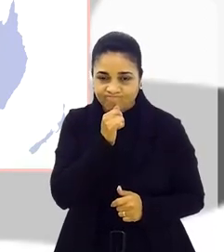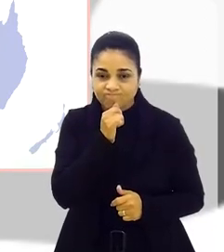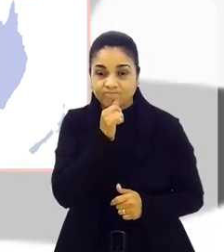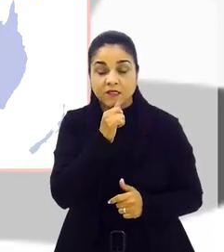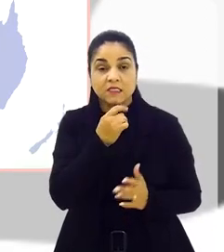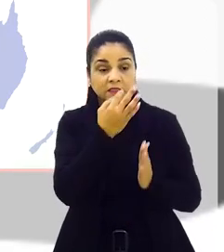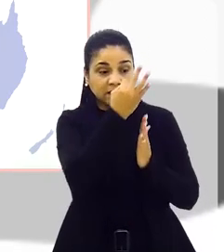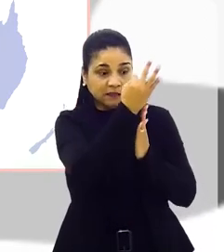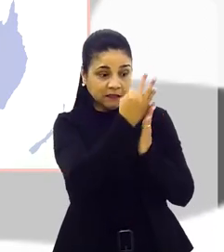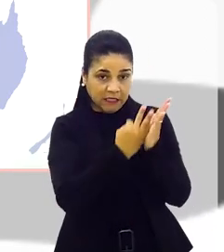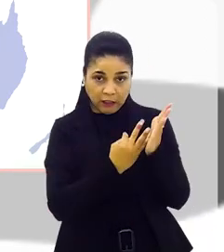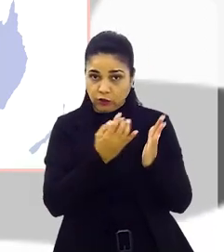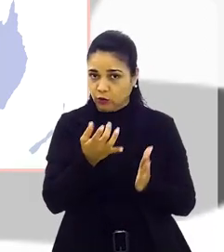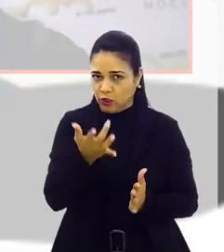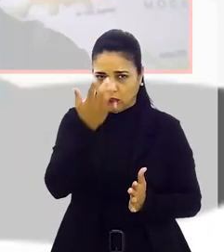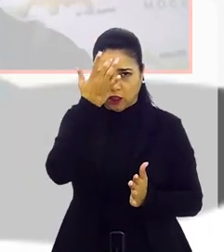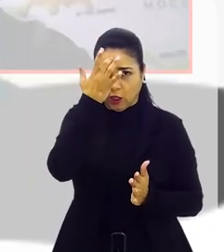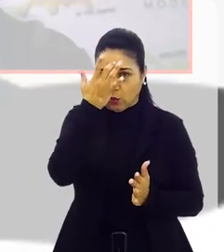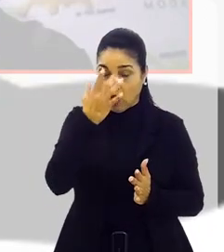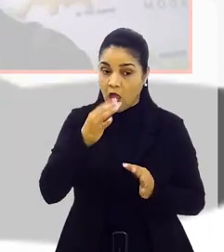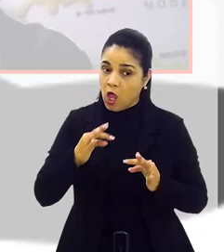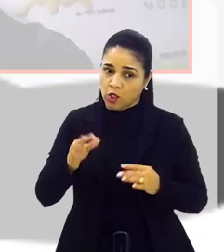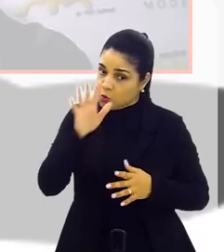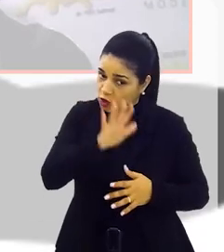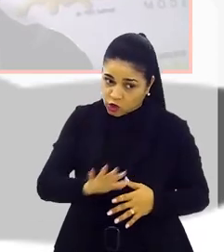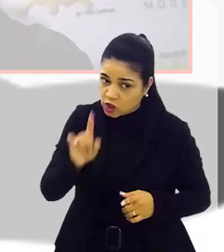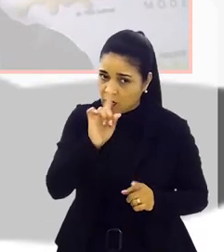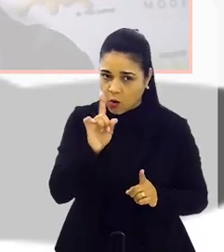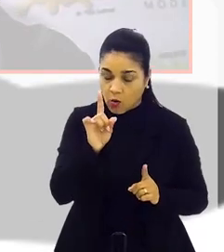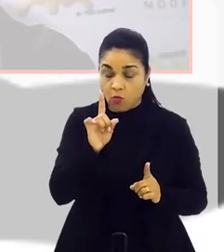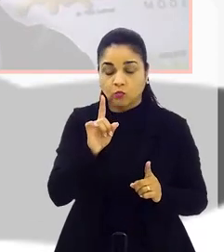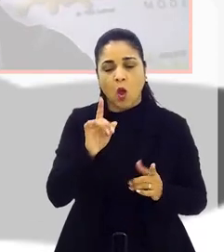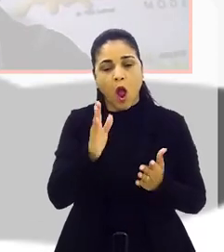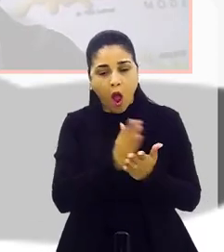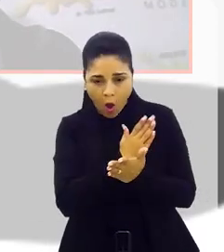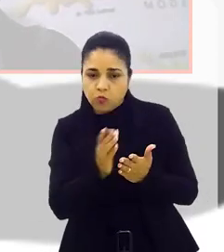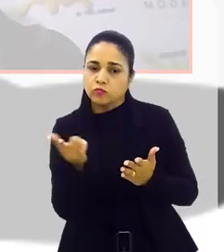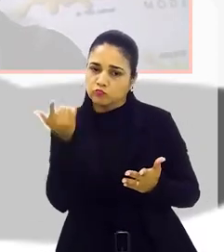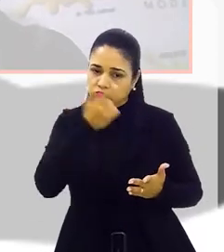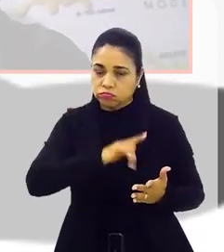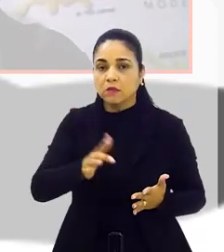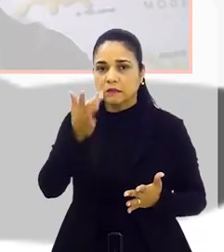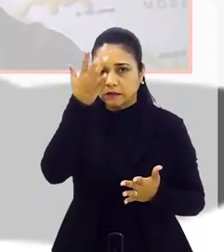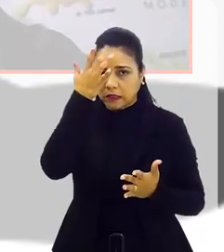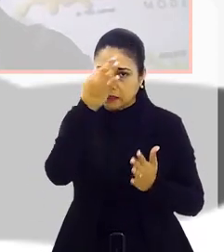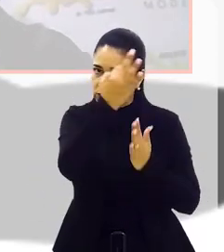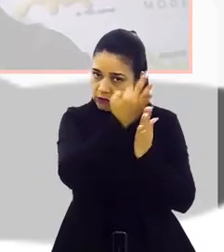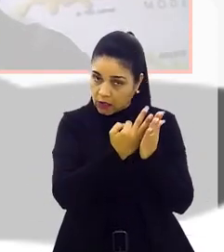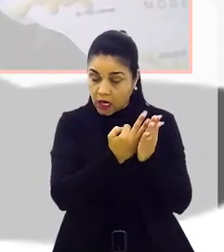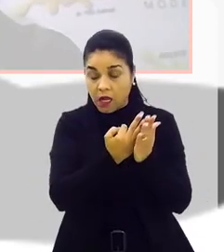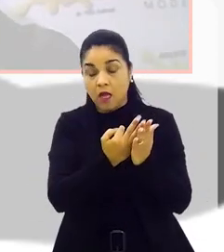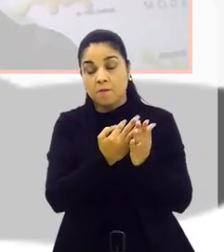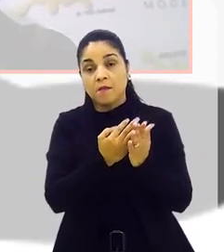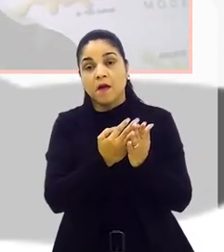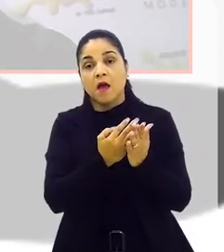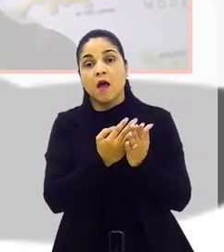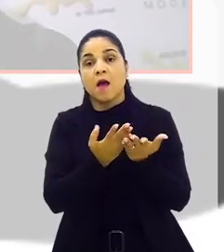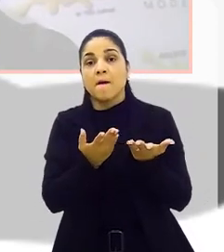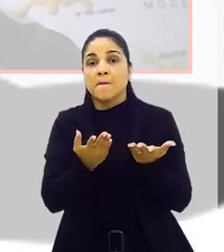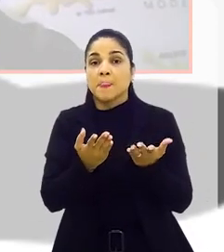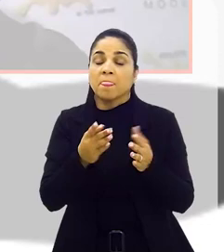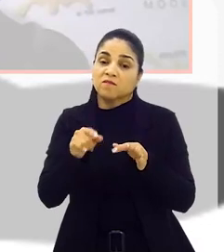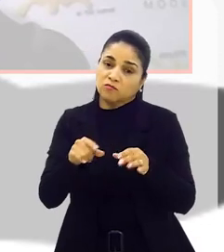sua unanimidade em decorar textos, então É, eu você não estou generalizando, porque uns faz. conseguem. Então, na